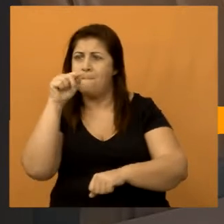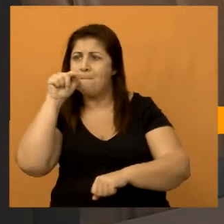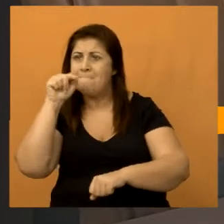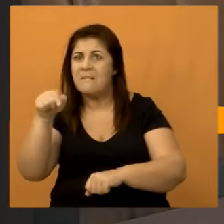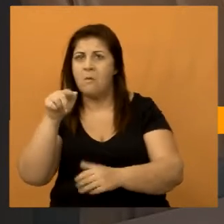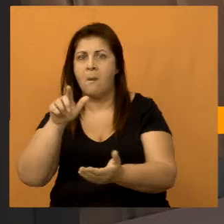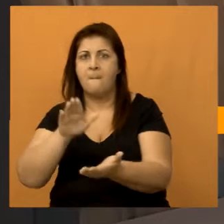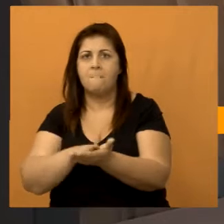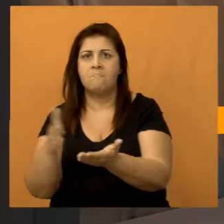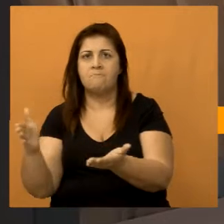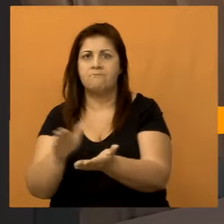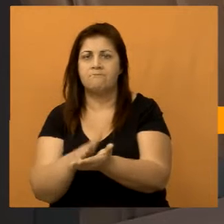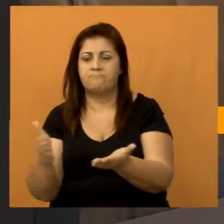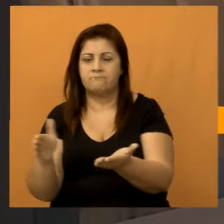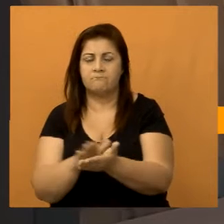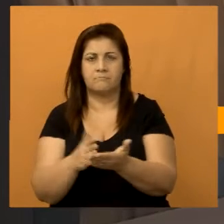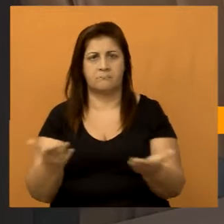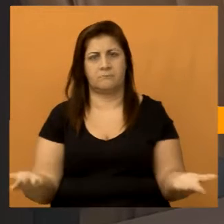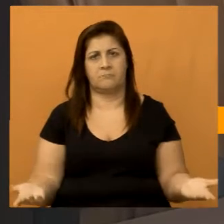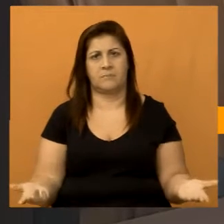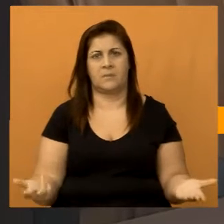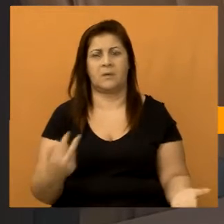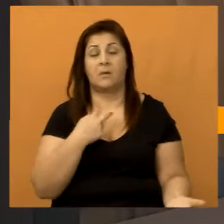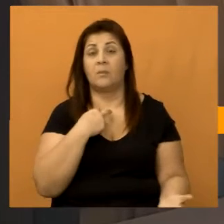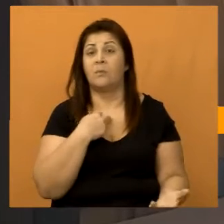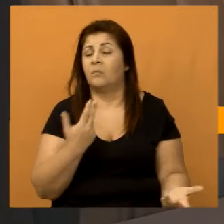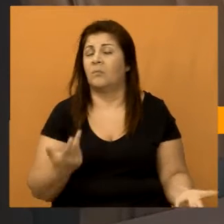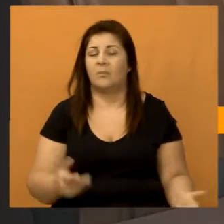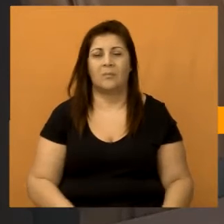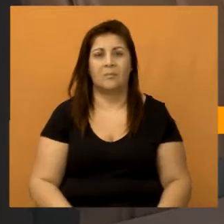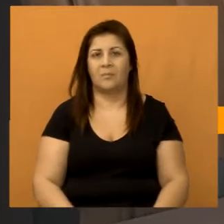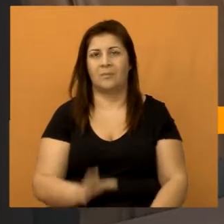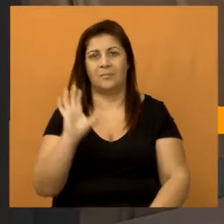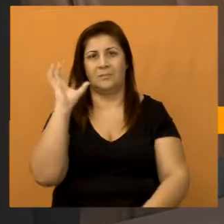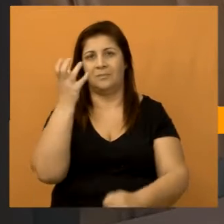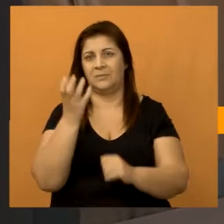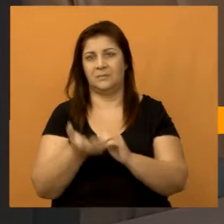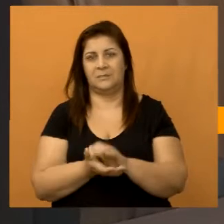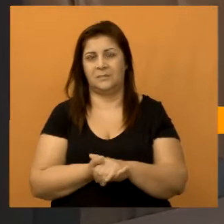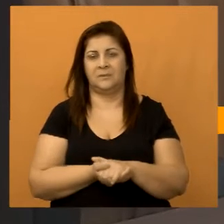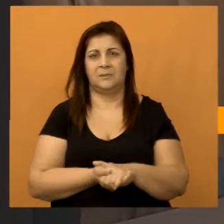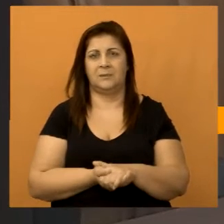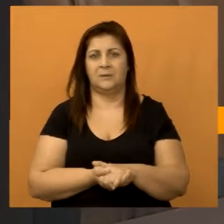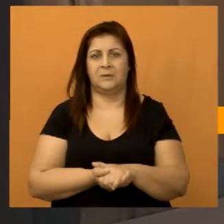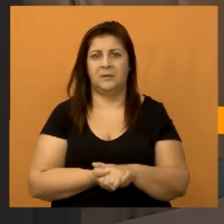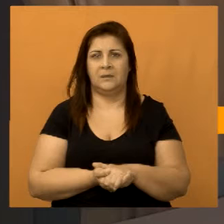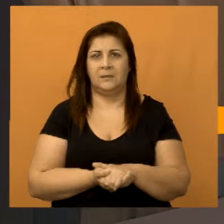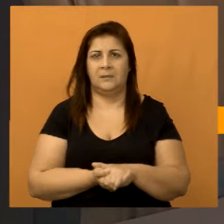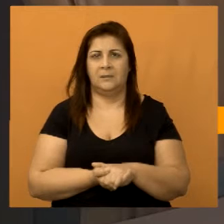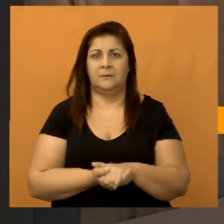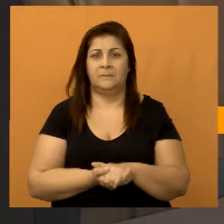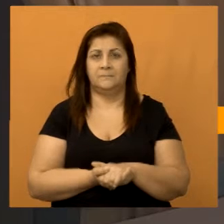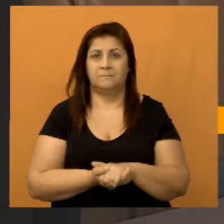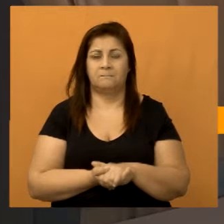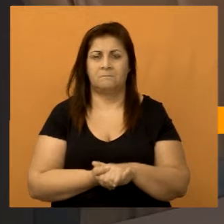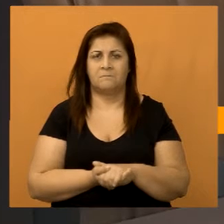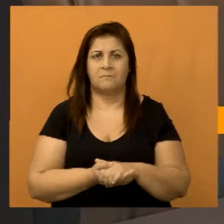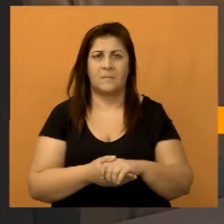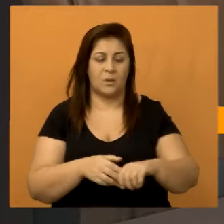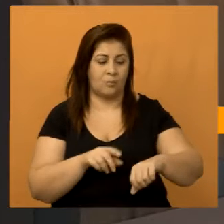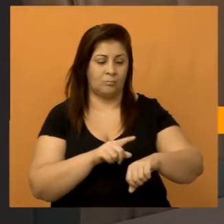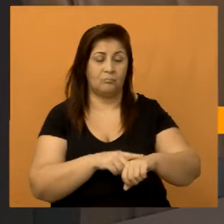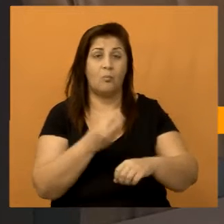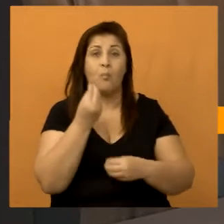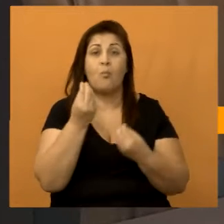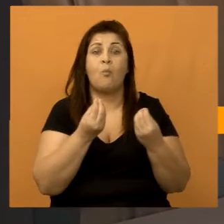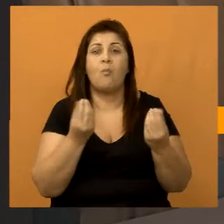acho, nossa, a gente não podemos deixar ocorrer esse tipo de porque senão não tem como